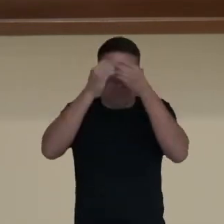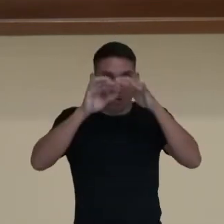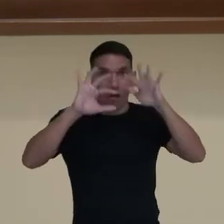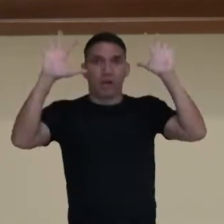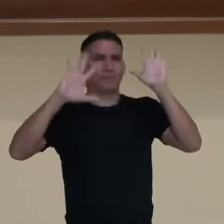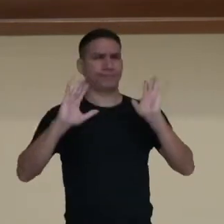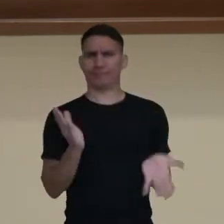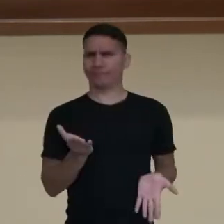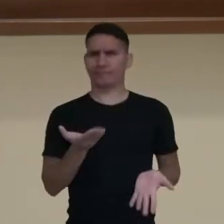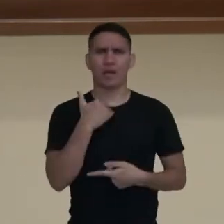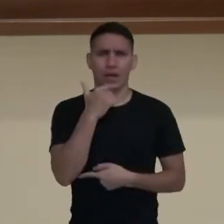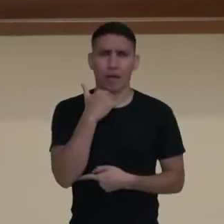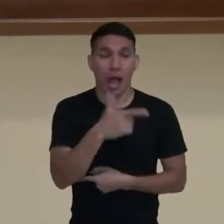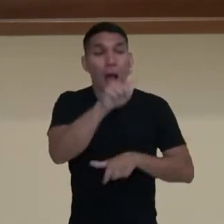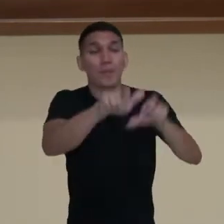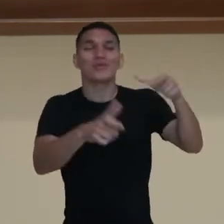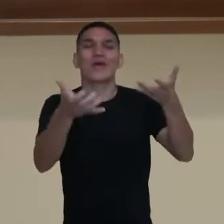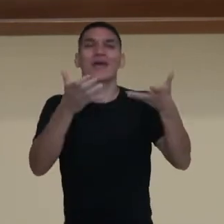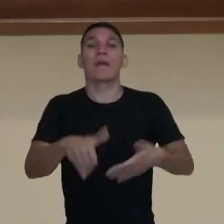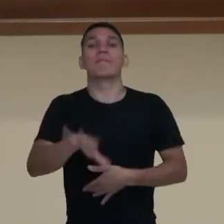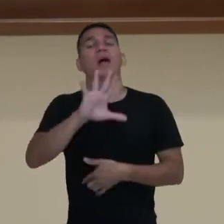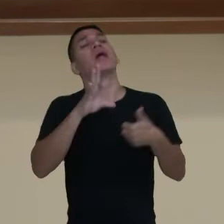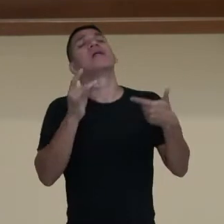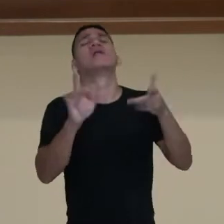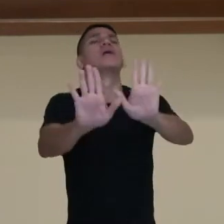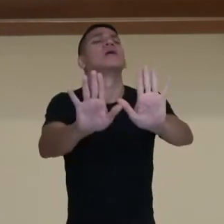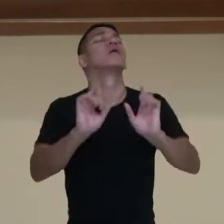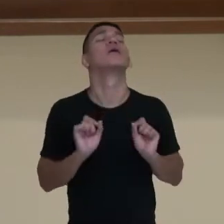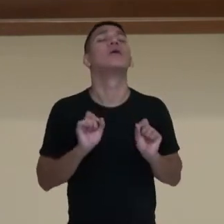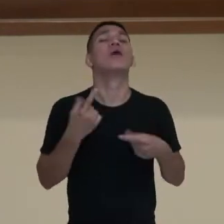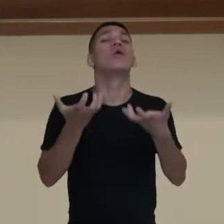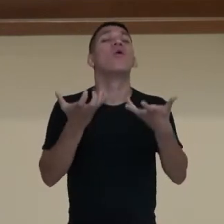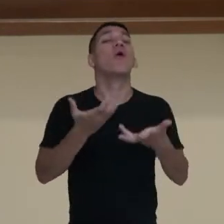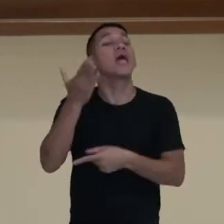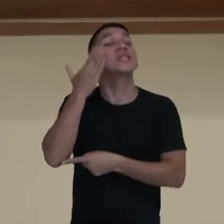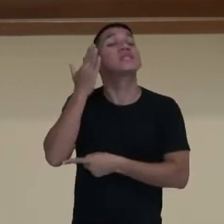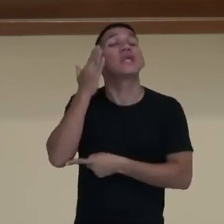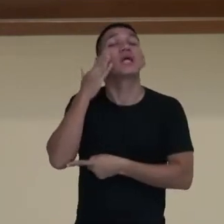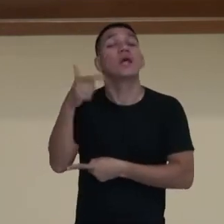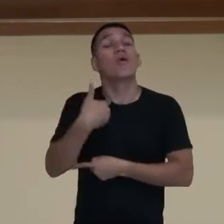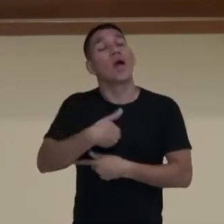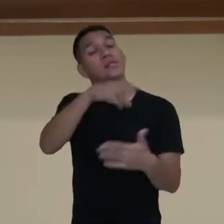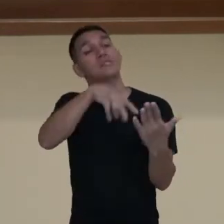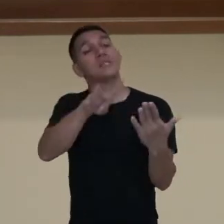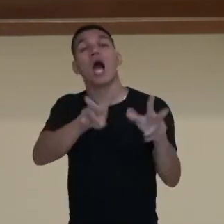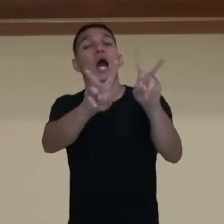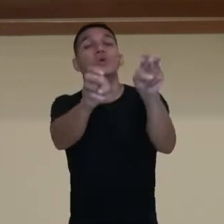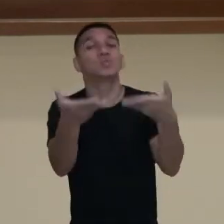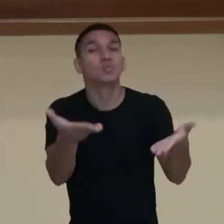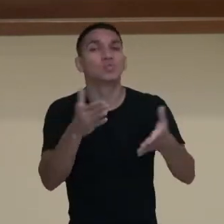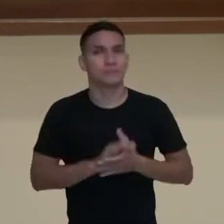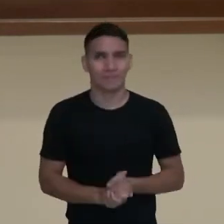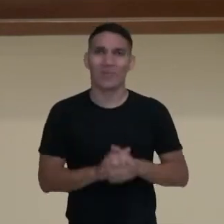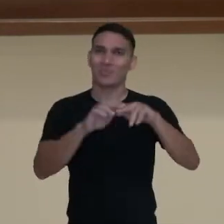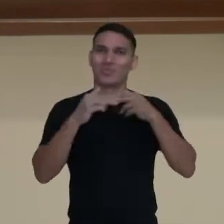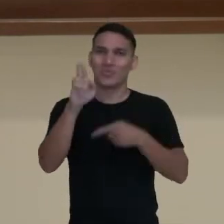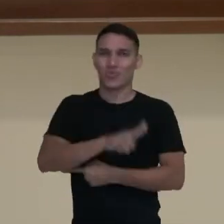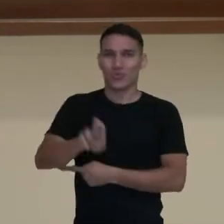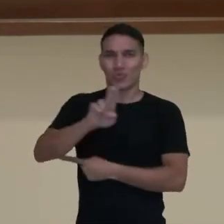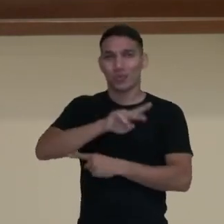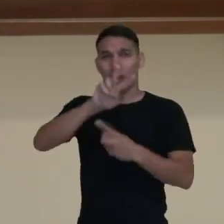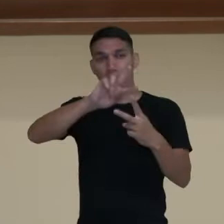mais convencidas racionalmente. Não, pera lá, eu quero entender, eu quero ler sobre, né? Então, utilizar desse